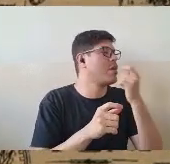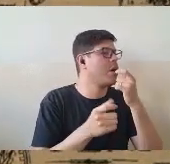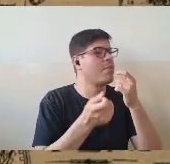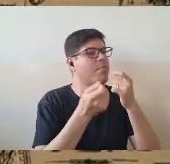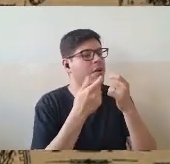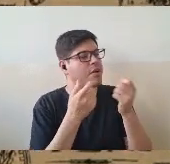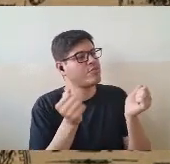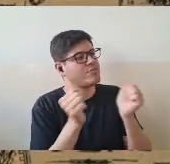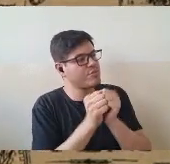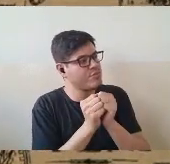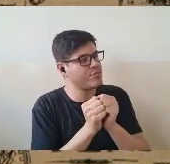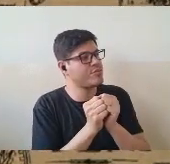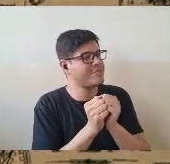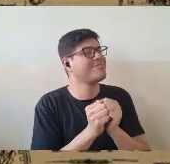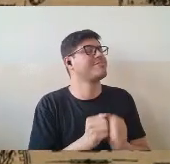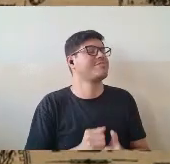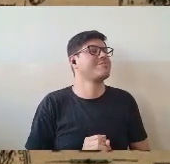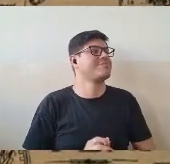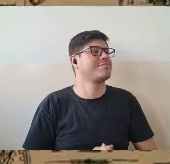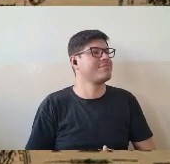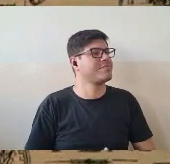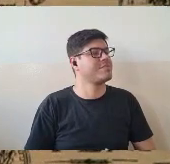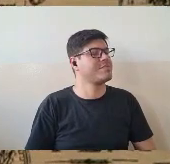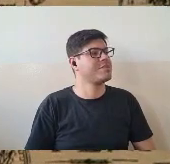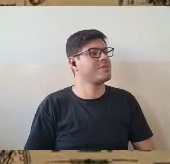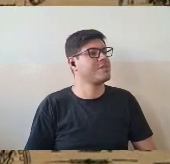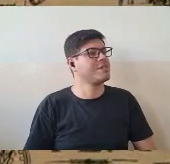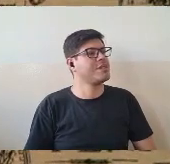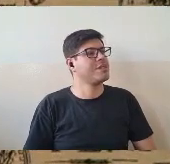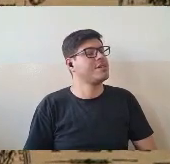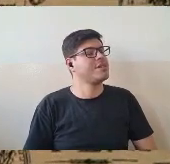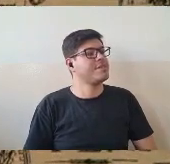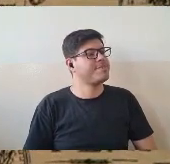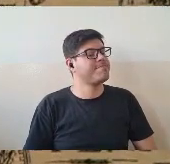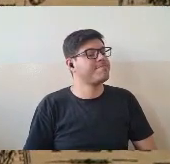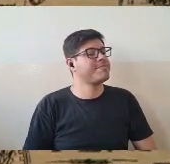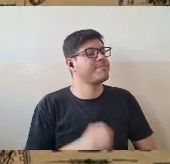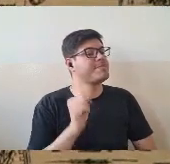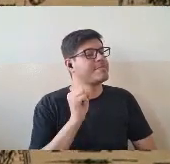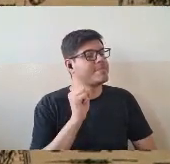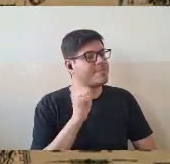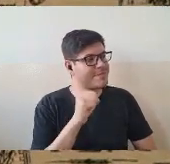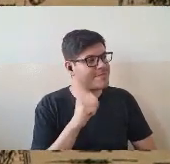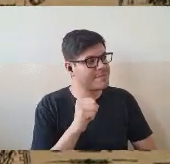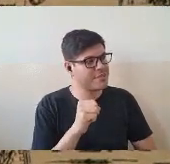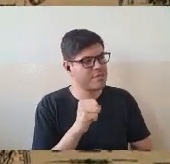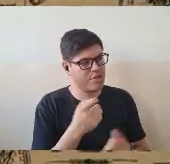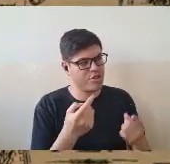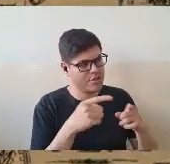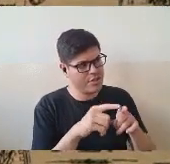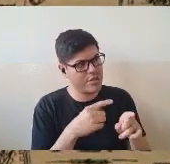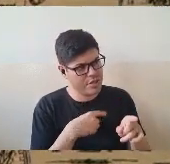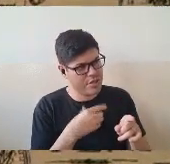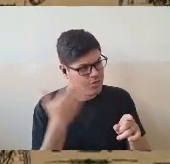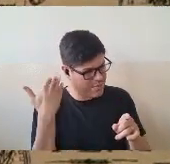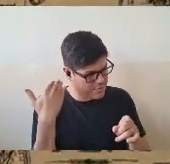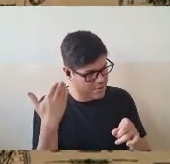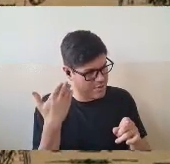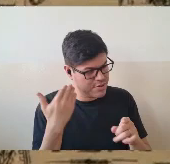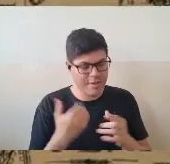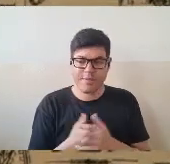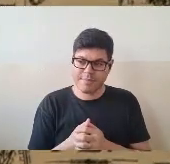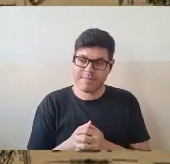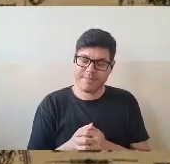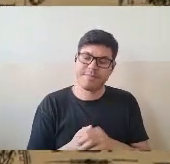associa a Despacilina com Bezetacil. Aí uma fazia efeito imediato, outros continuavam fazendo efeito. Isso. Com 1 hora a Despacilina já estava agindo. É. E